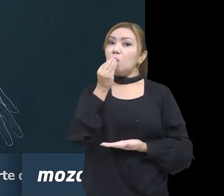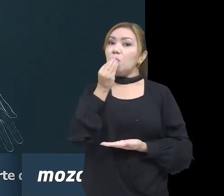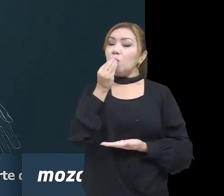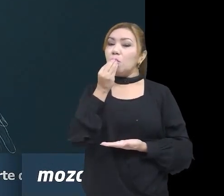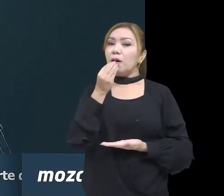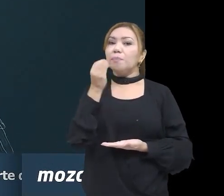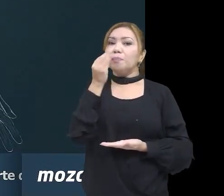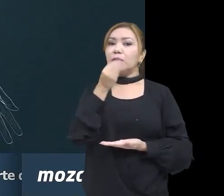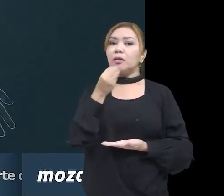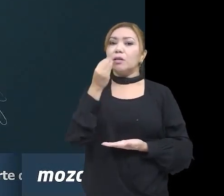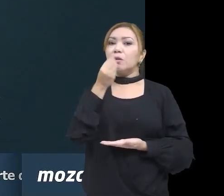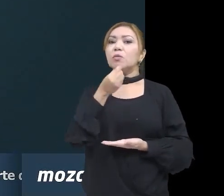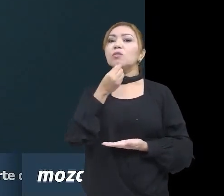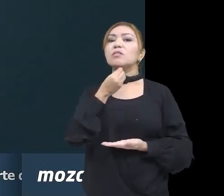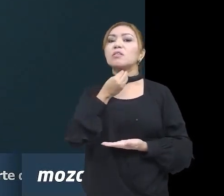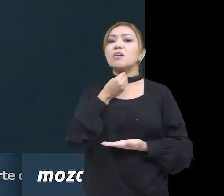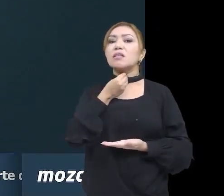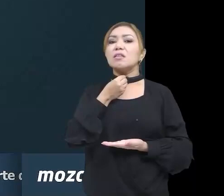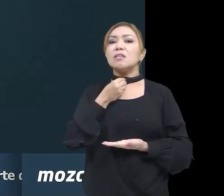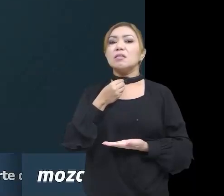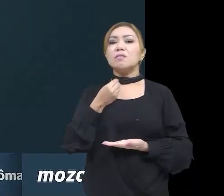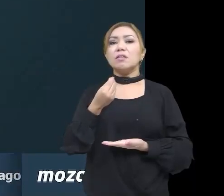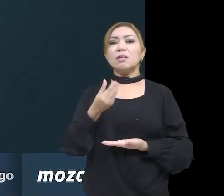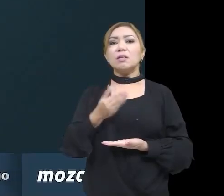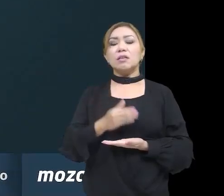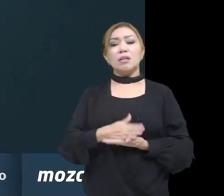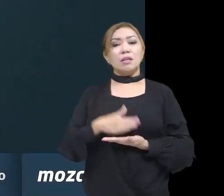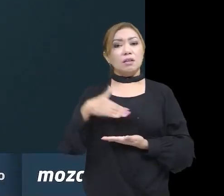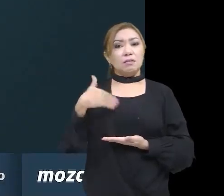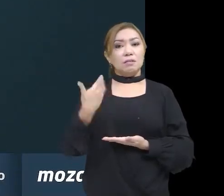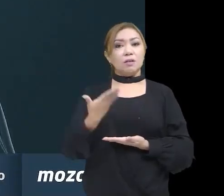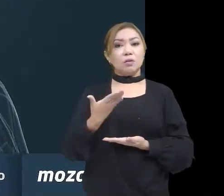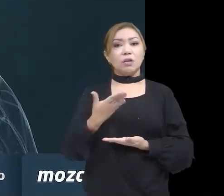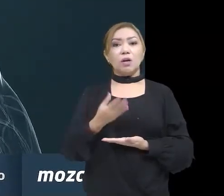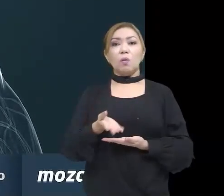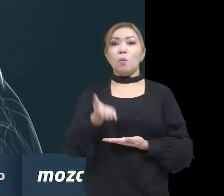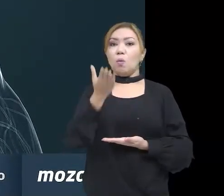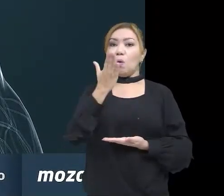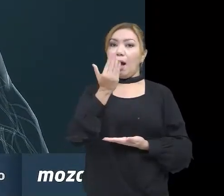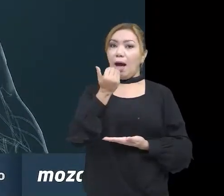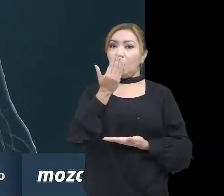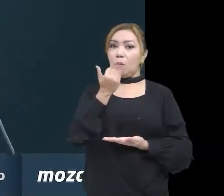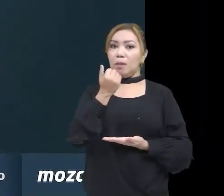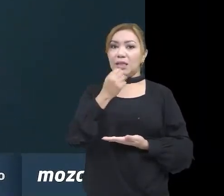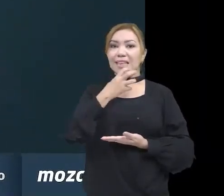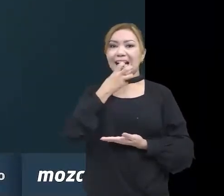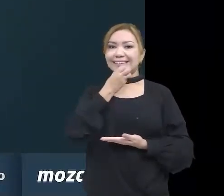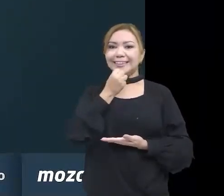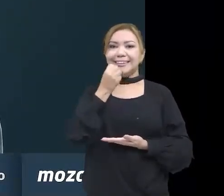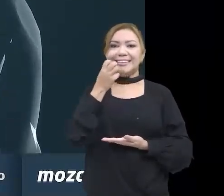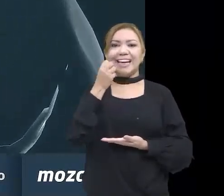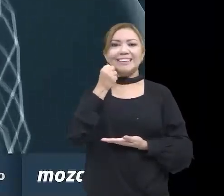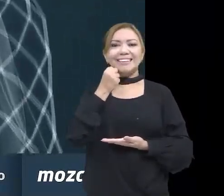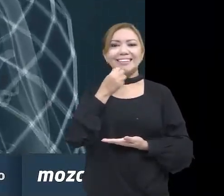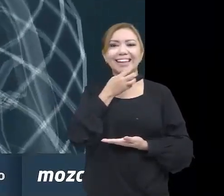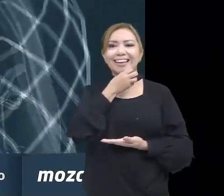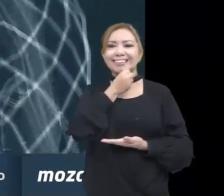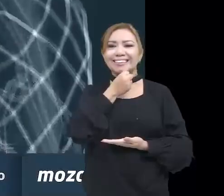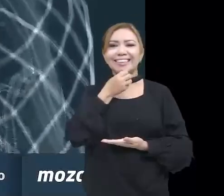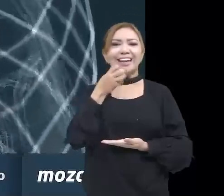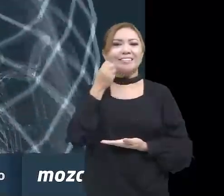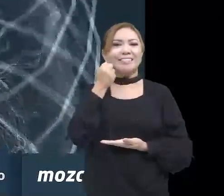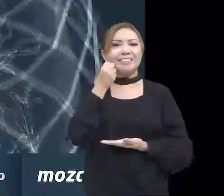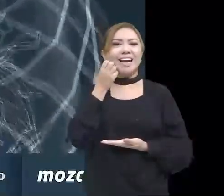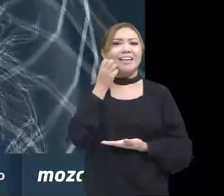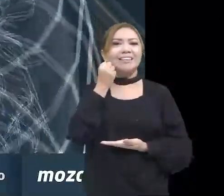a saliva e faz com que o alimento seja triturado. Como vocês podem ver